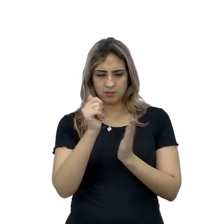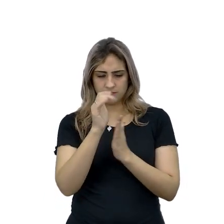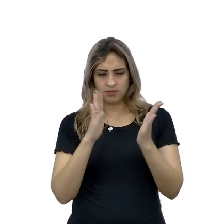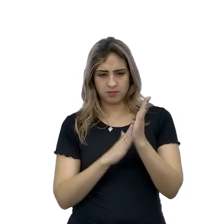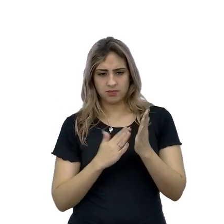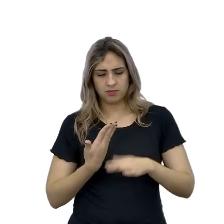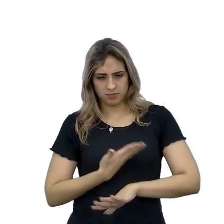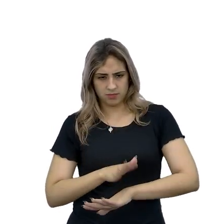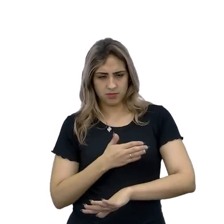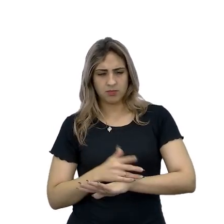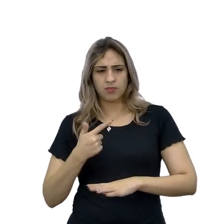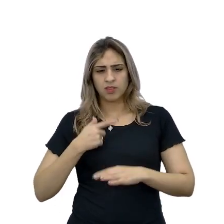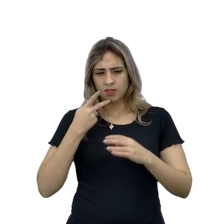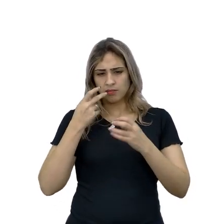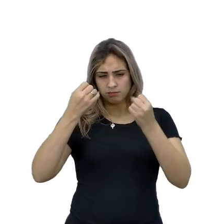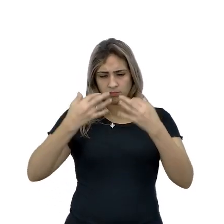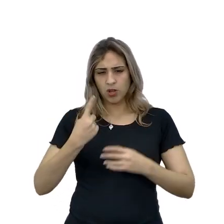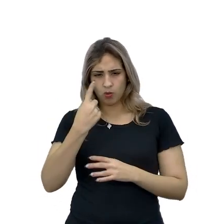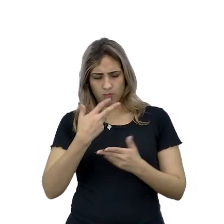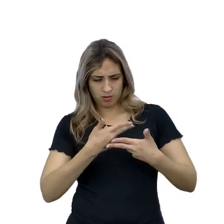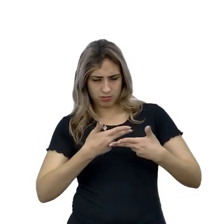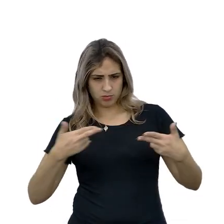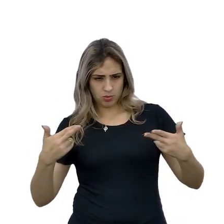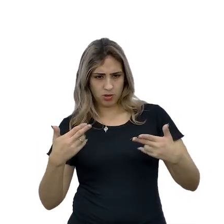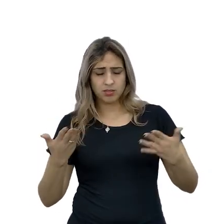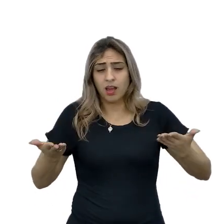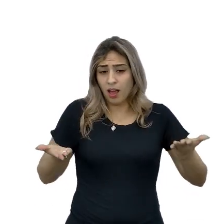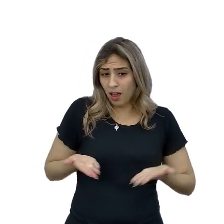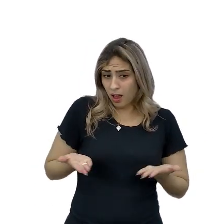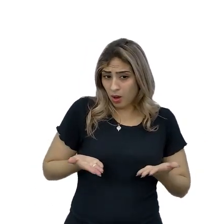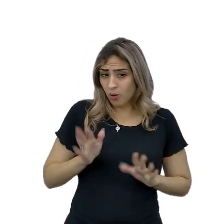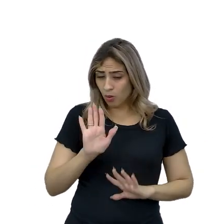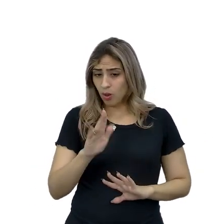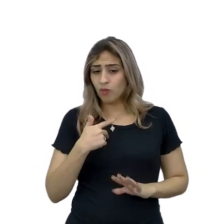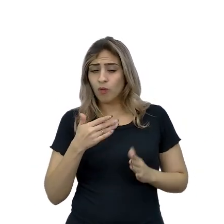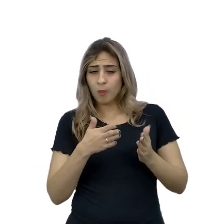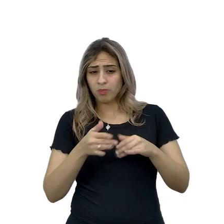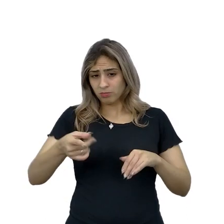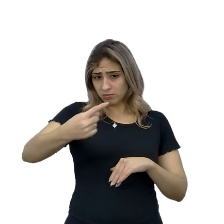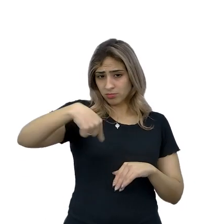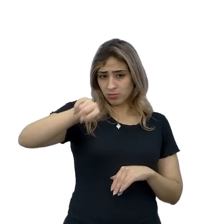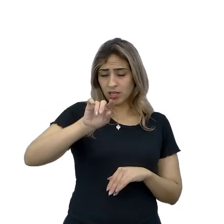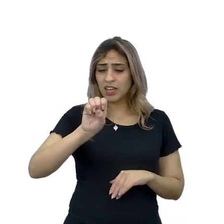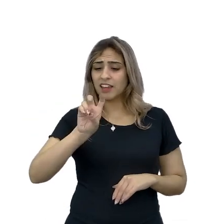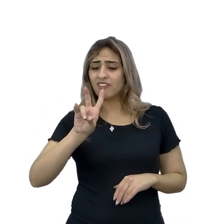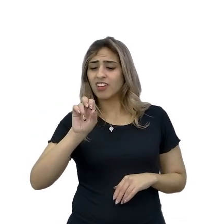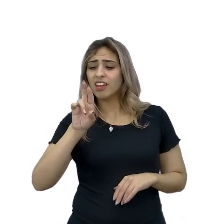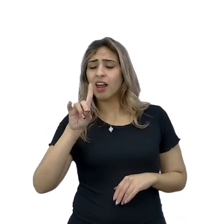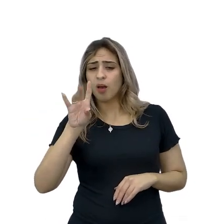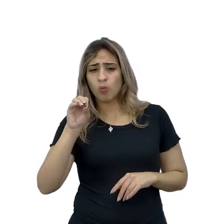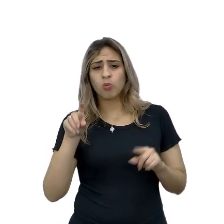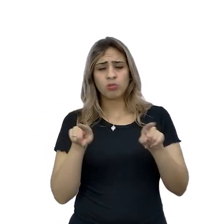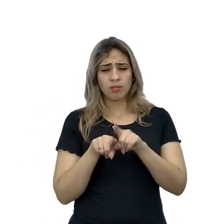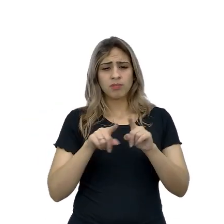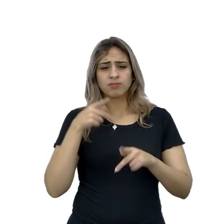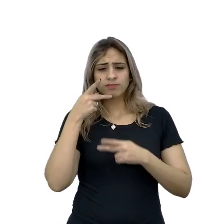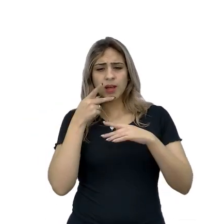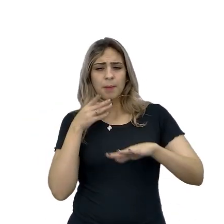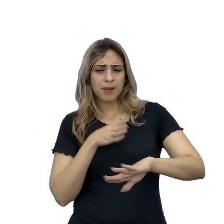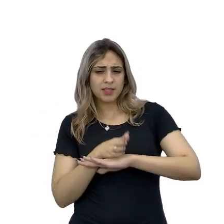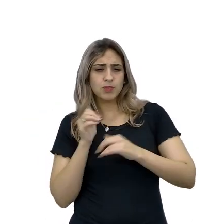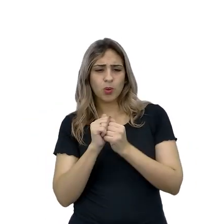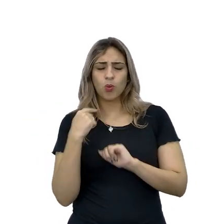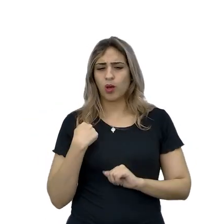atividades. Mas eu falei de um dos itens, né, e agora eu vou pedir para que o Everaldo também participe